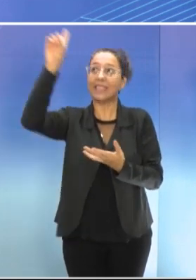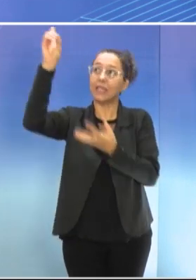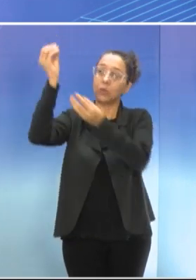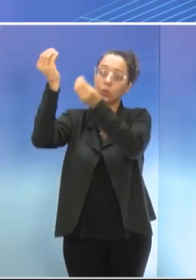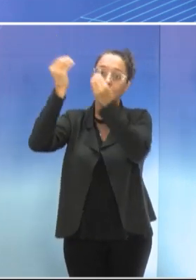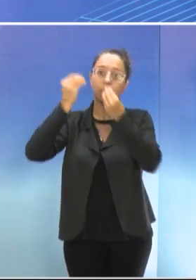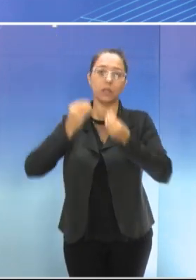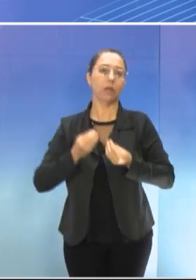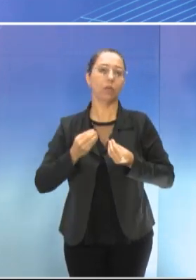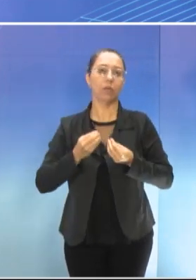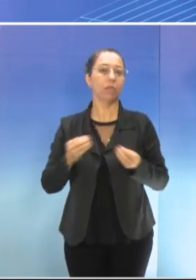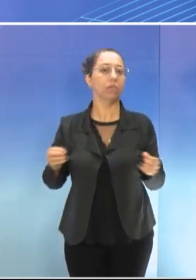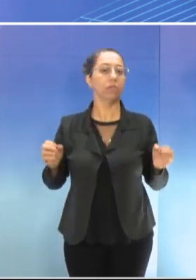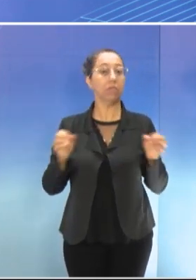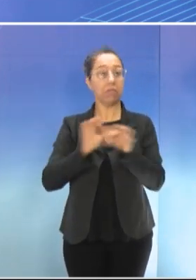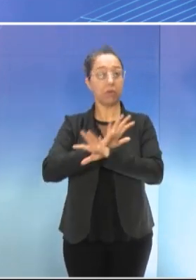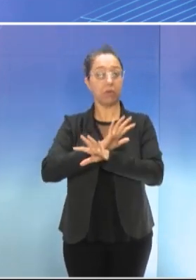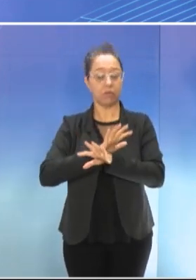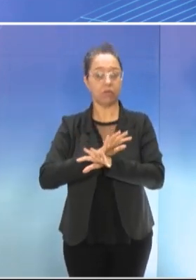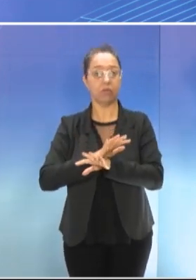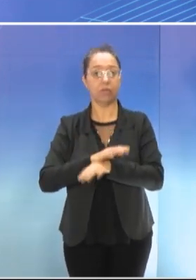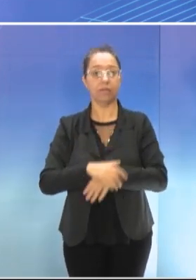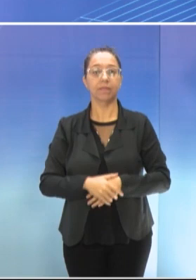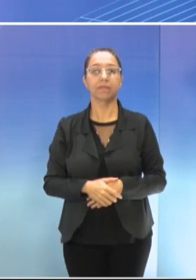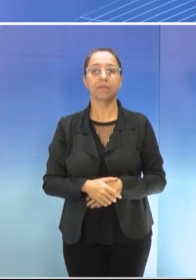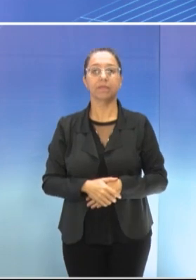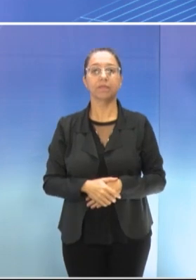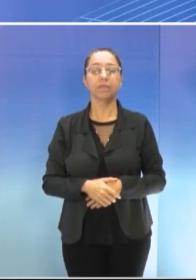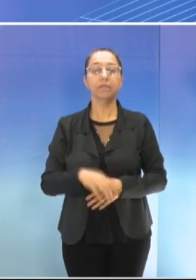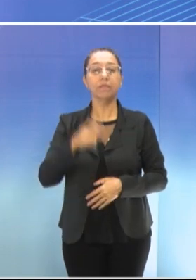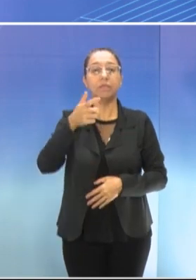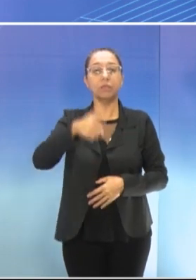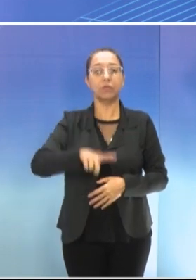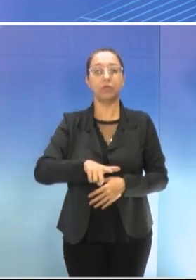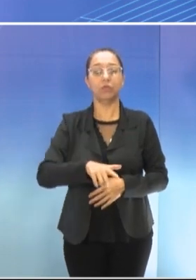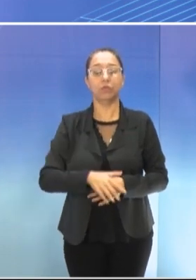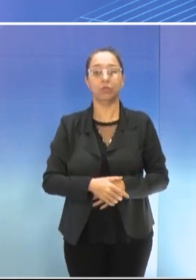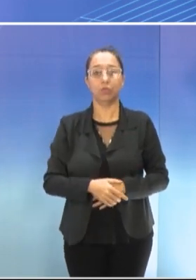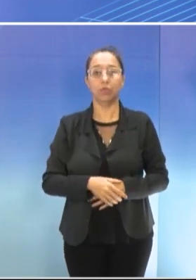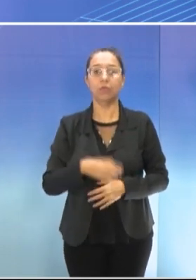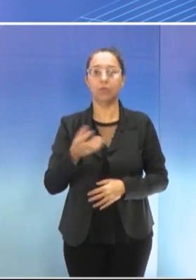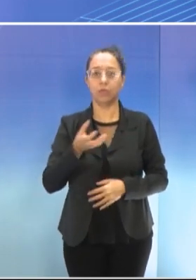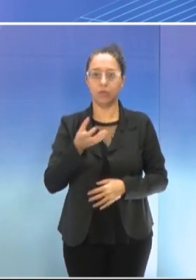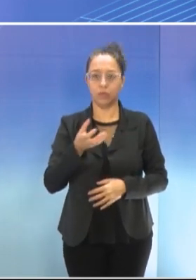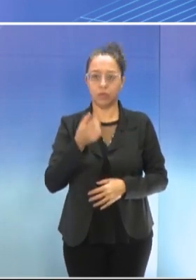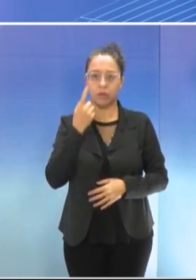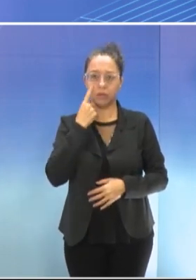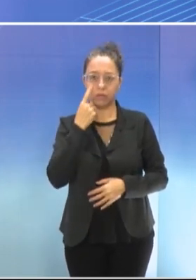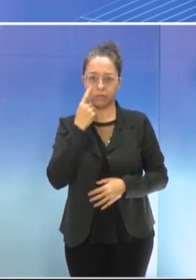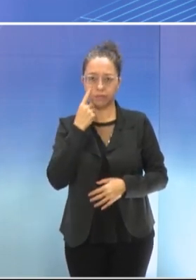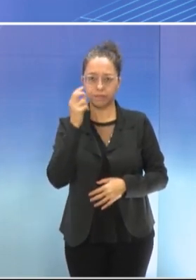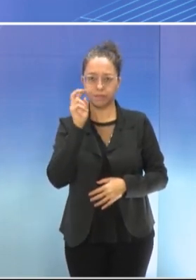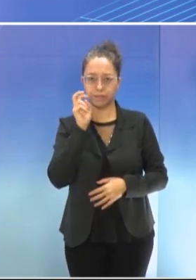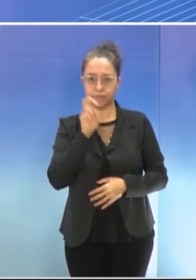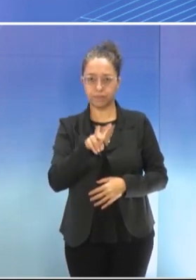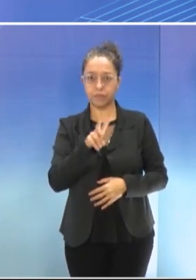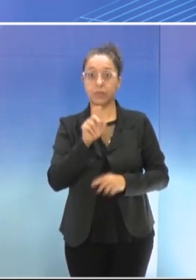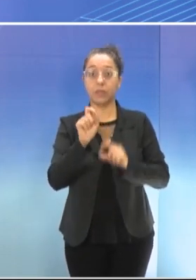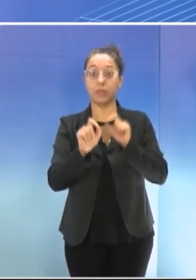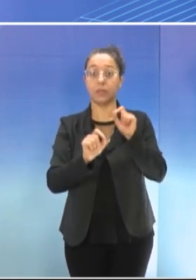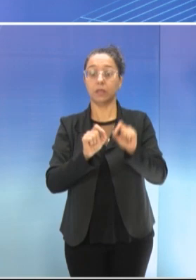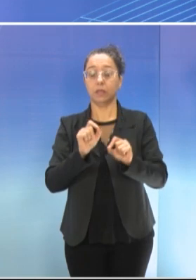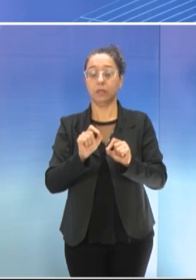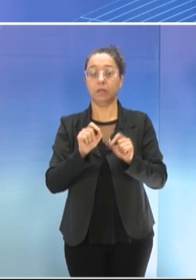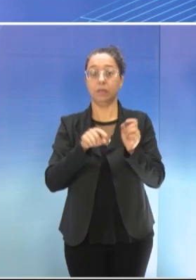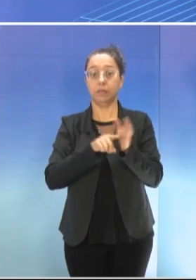algum motivo. É isso que está falando a questão. Novamente, eu queria observar que essa